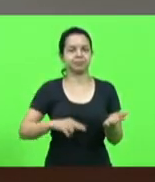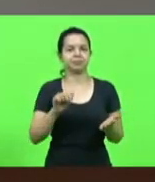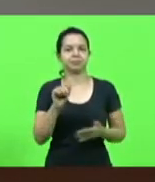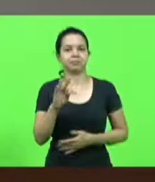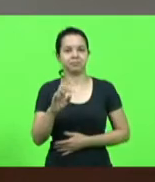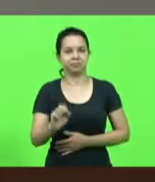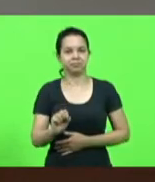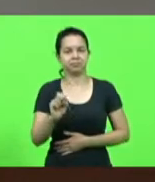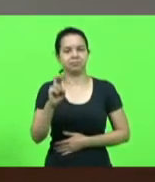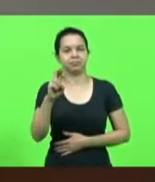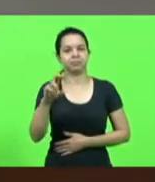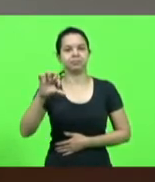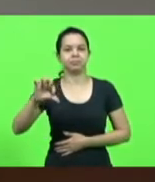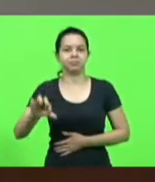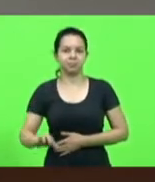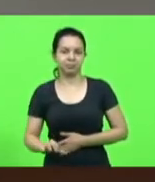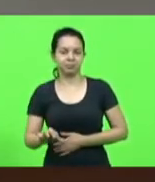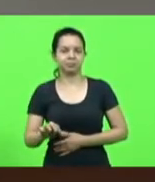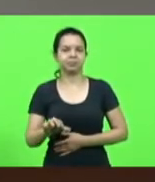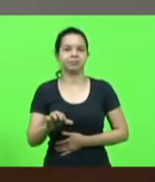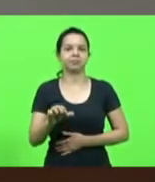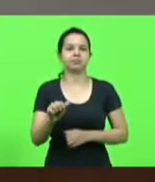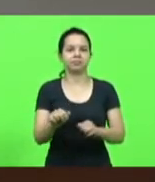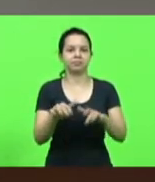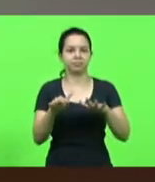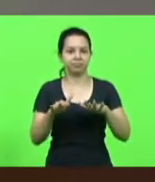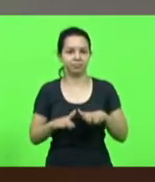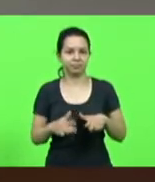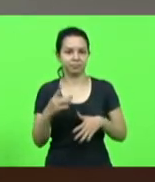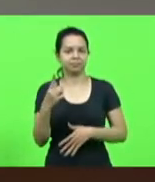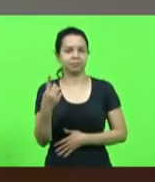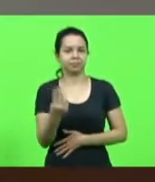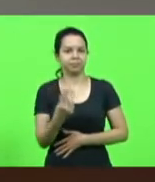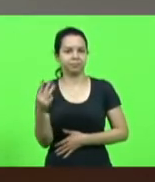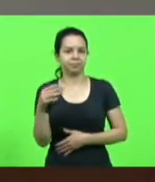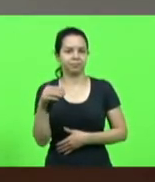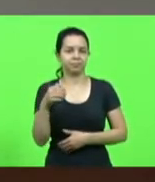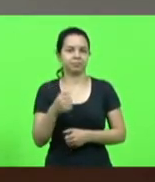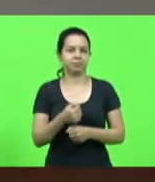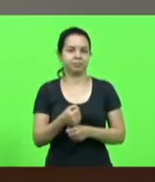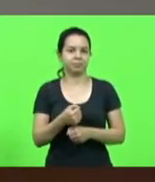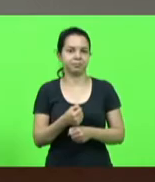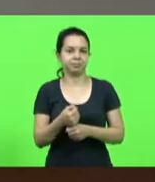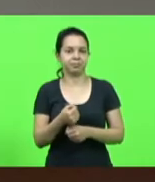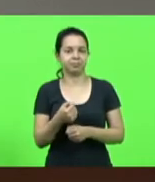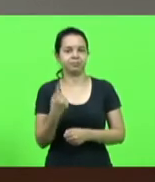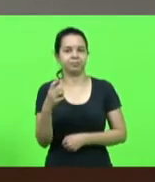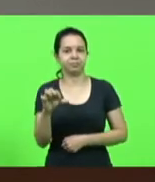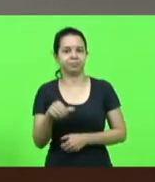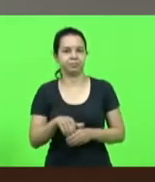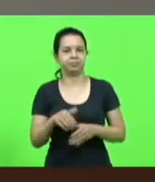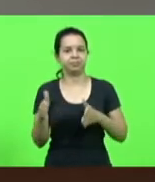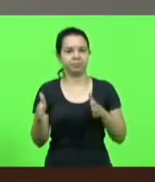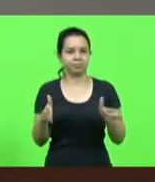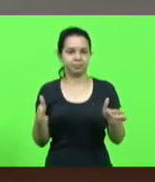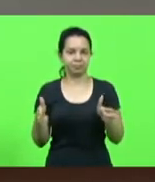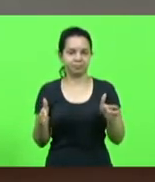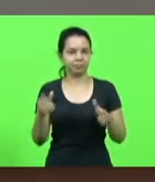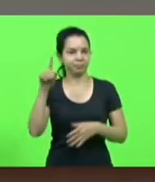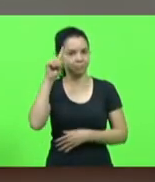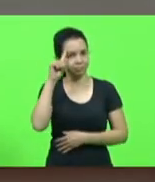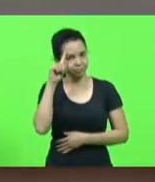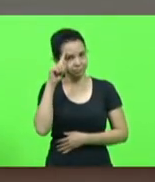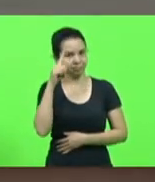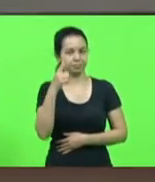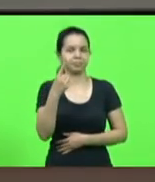59ª sessão ordinária da 3ª sessão legislativa da 19ª legislatura da Assembleia Legislativa de Santa Catarina, realizada no dia 1º